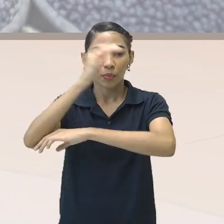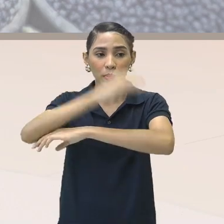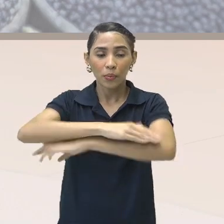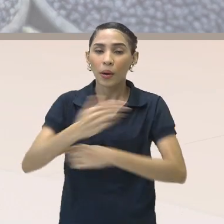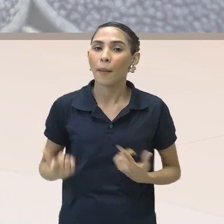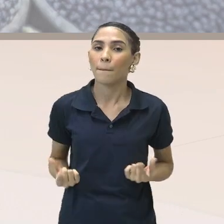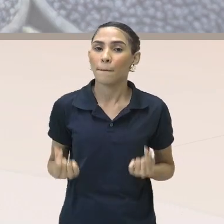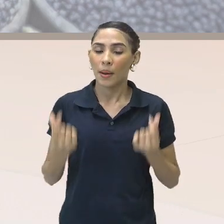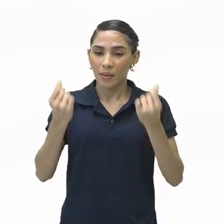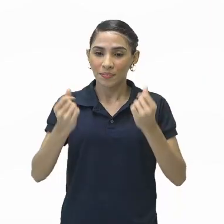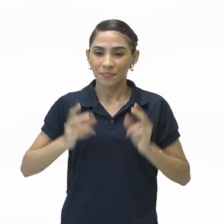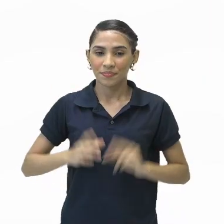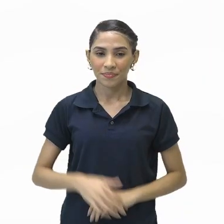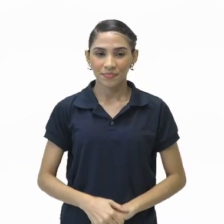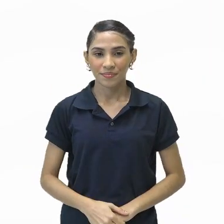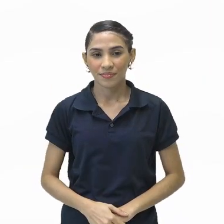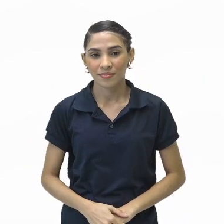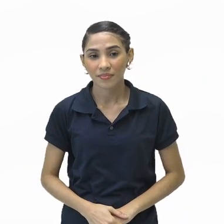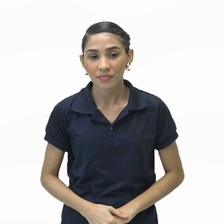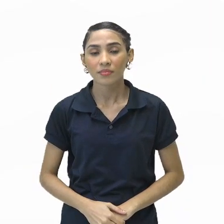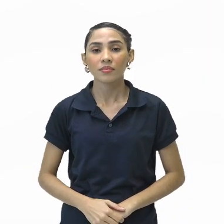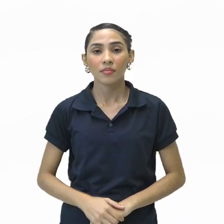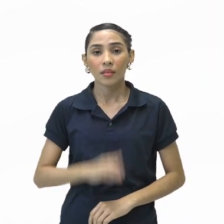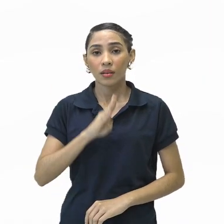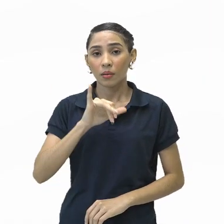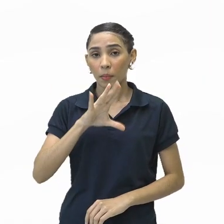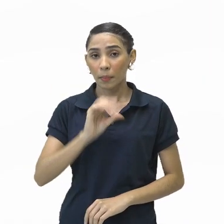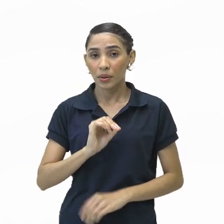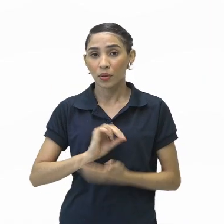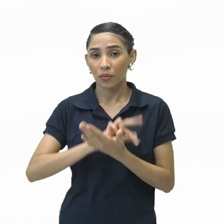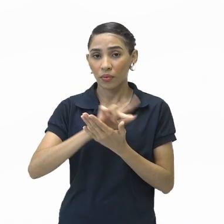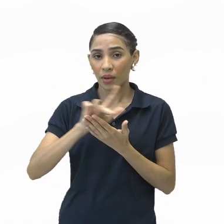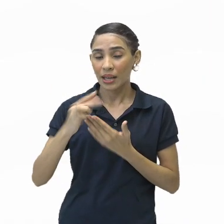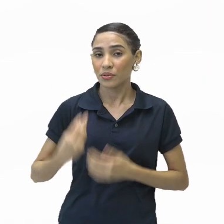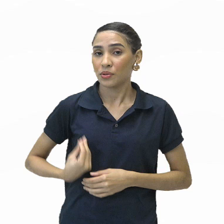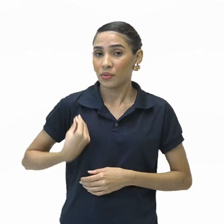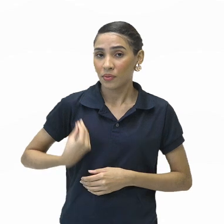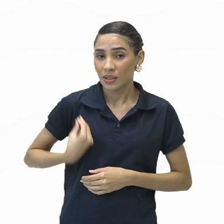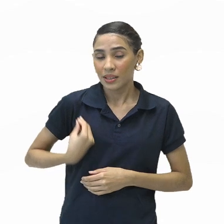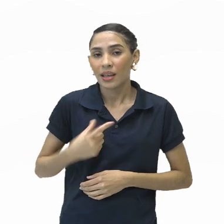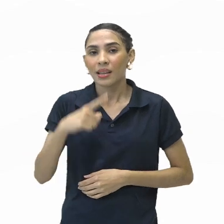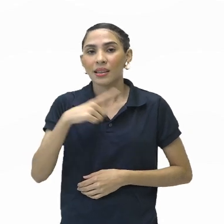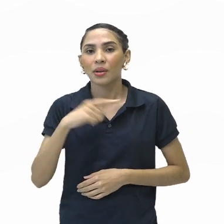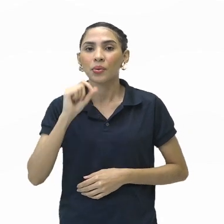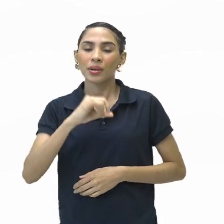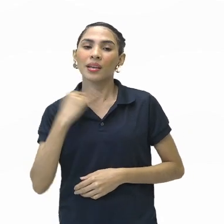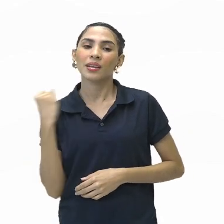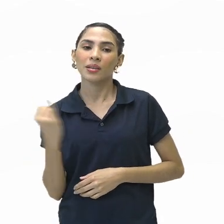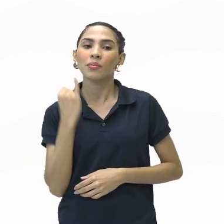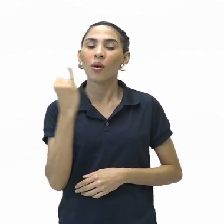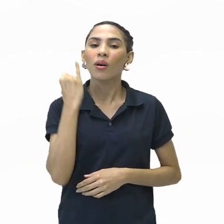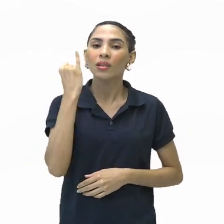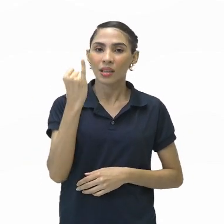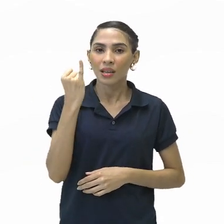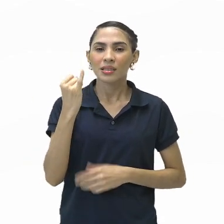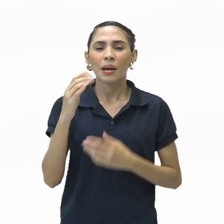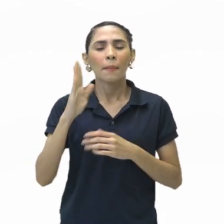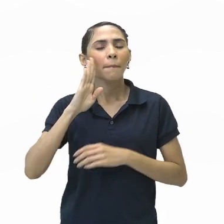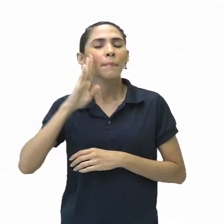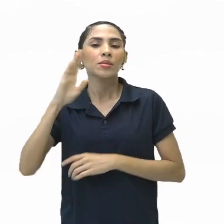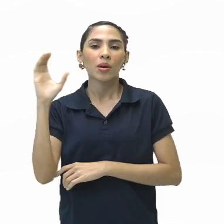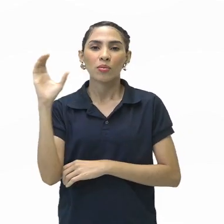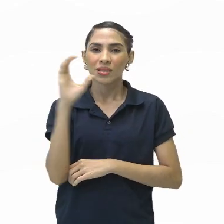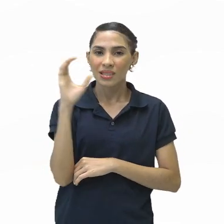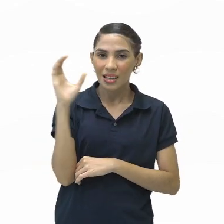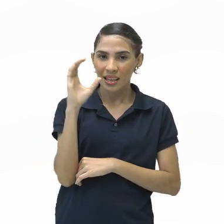Né? Vamos avançar, pessoal. A biodiversidade da região, ela tem ali uma importância muito grande para a ciência moderna.